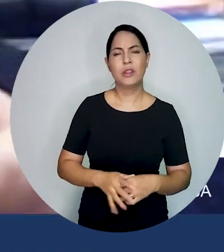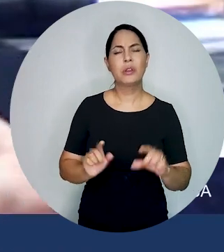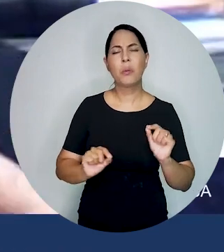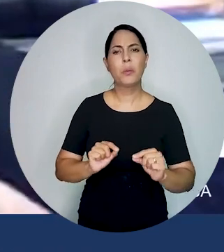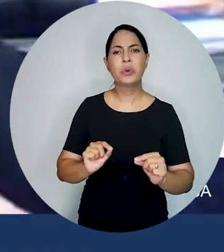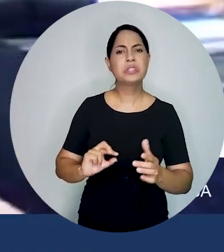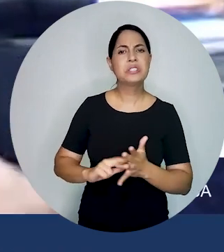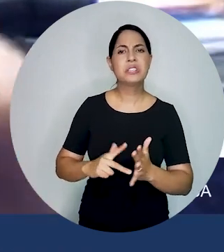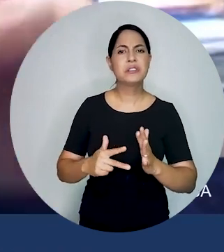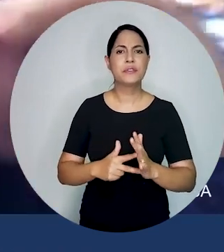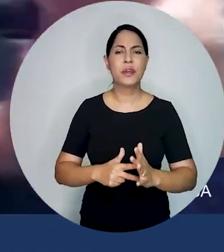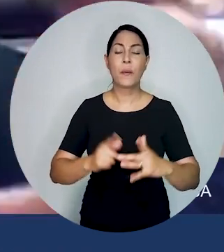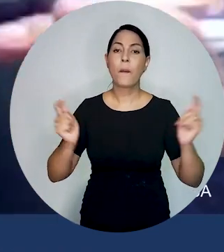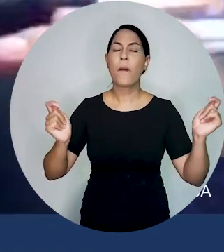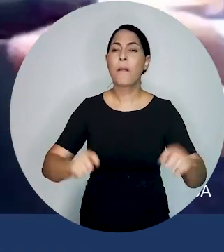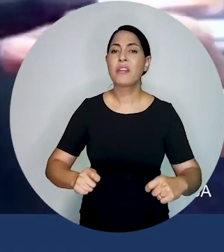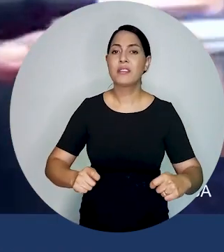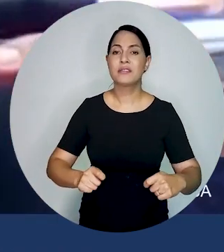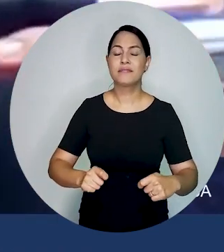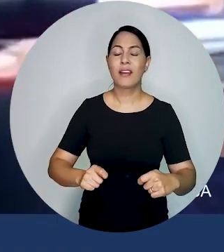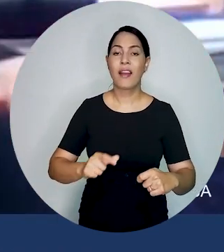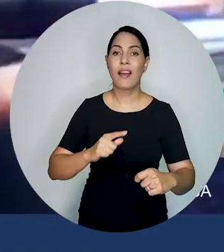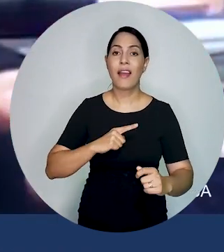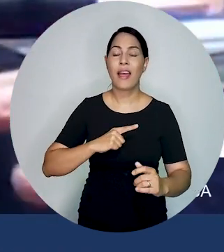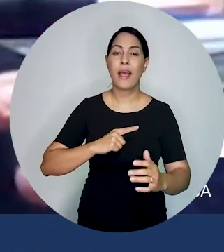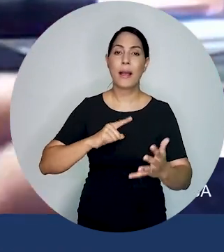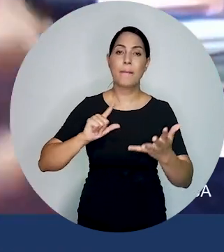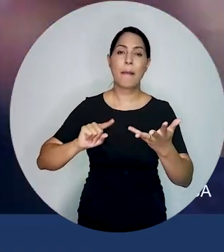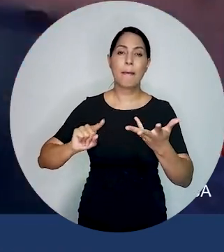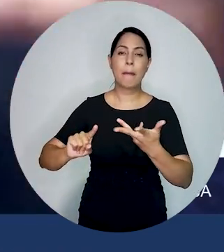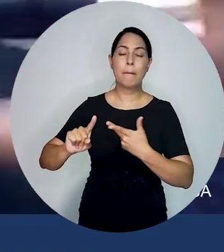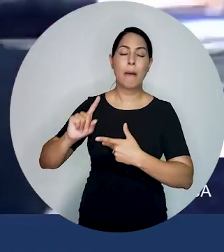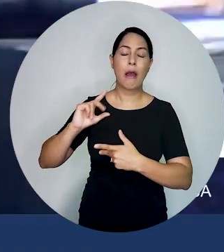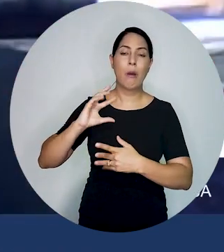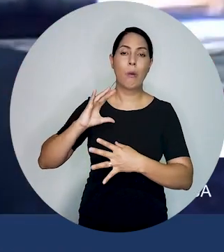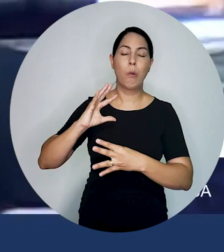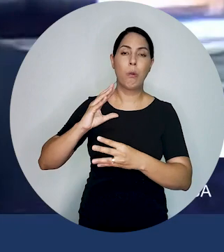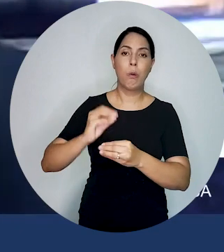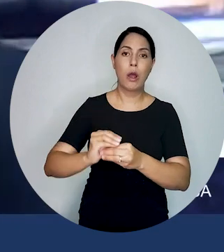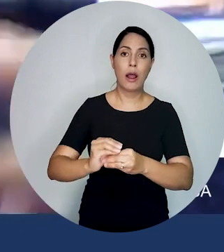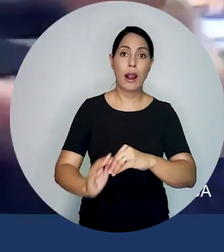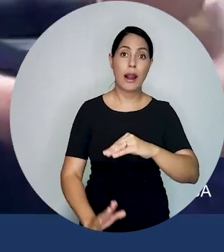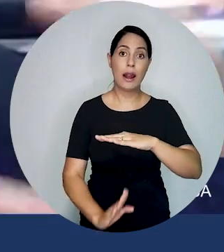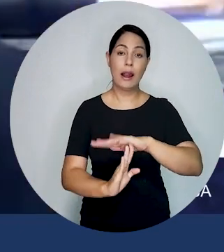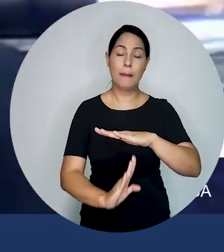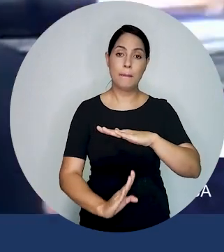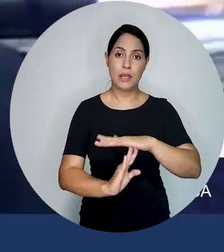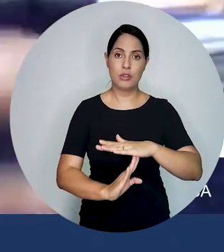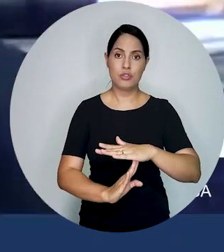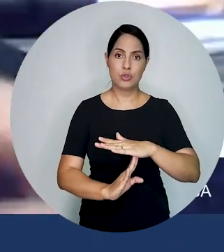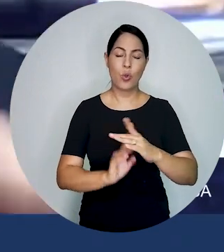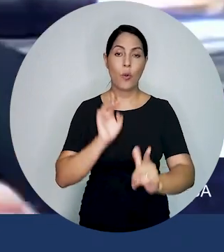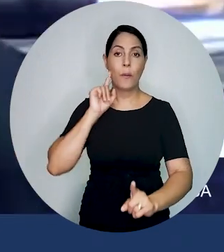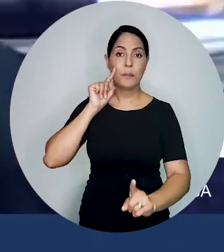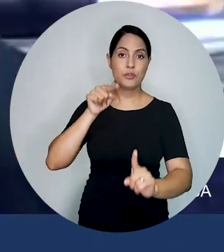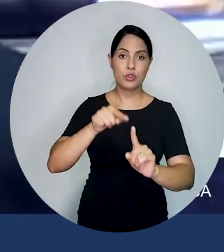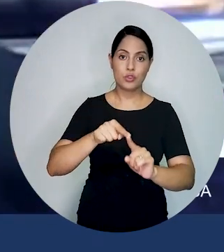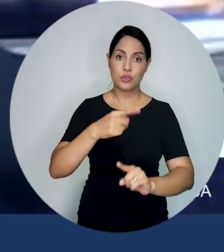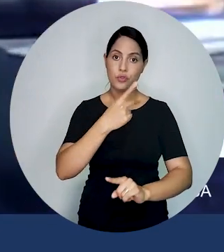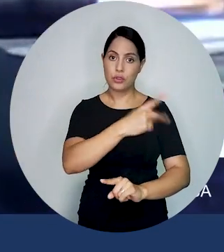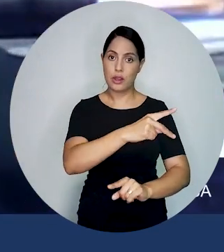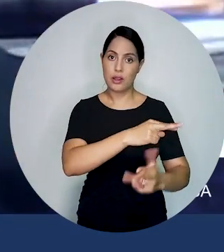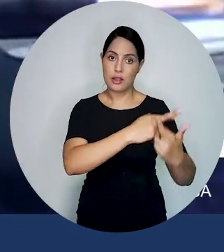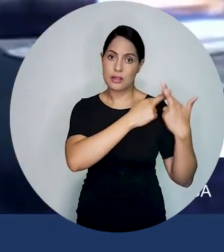portanto, é o conjunto de limites que determinam a área de atuação